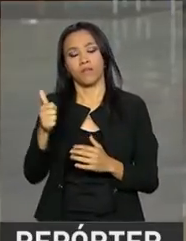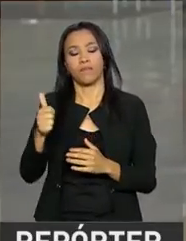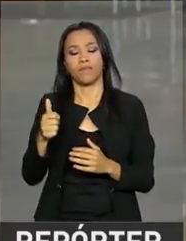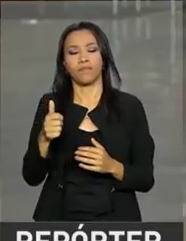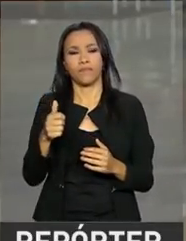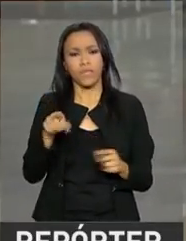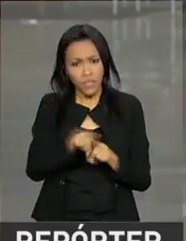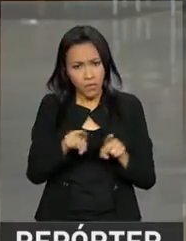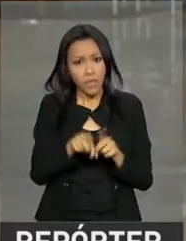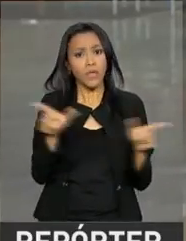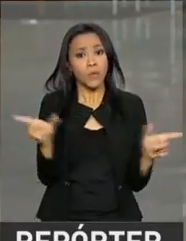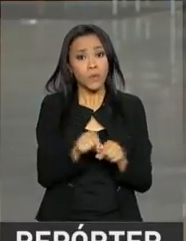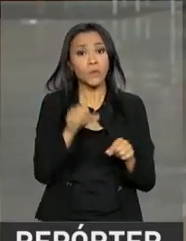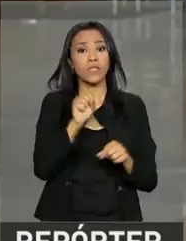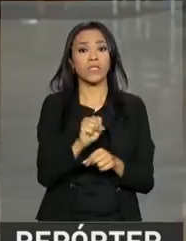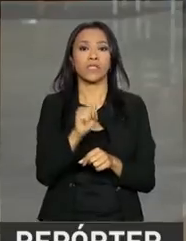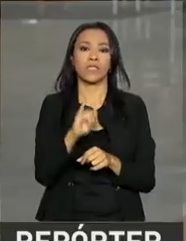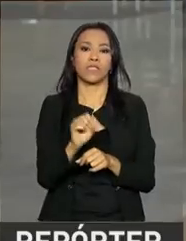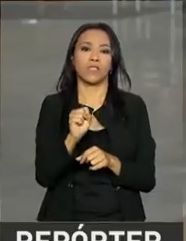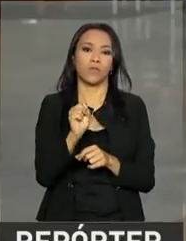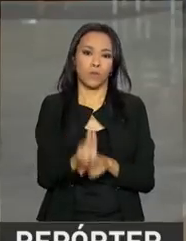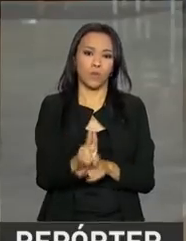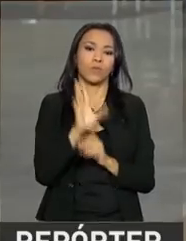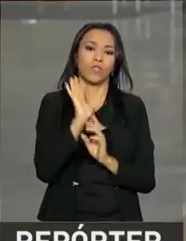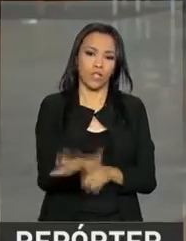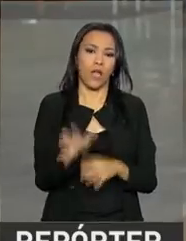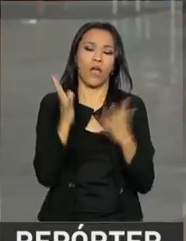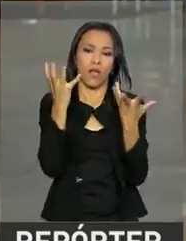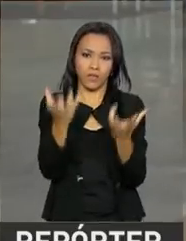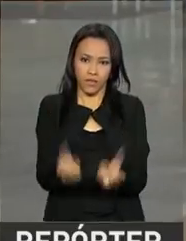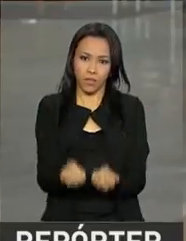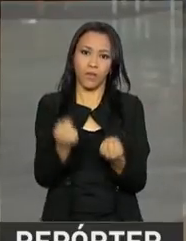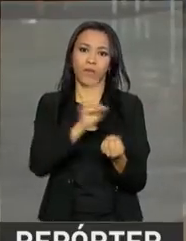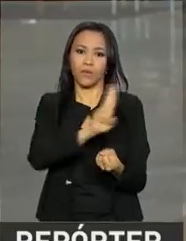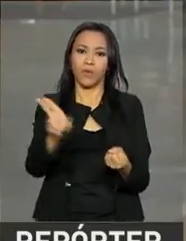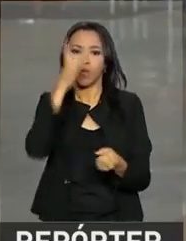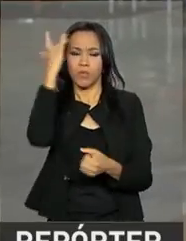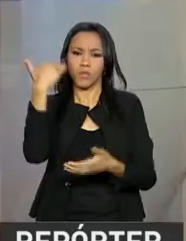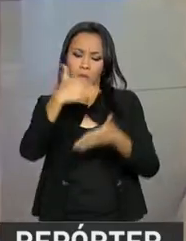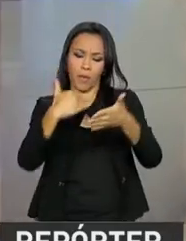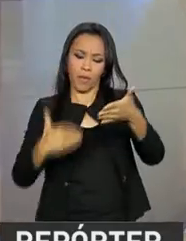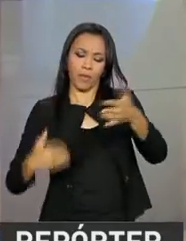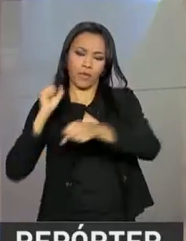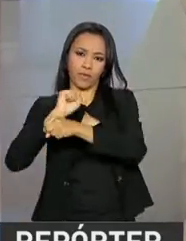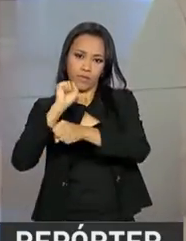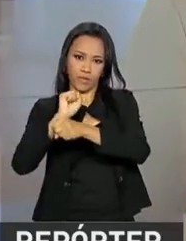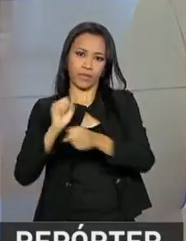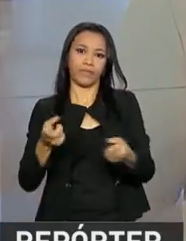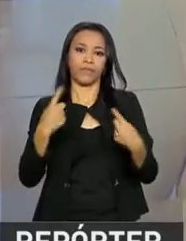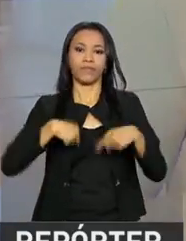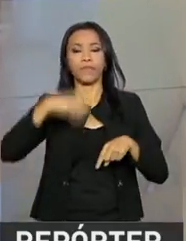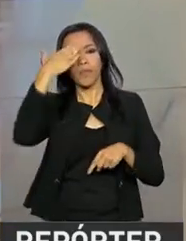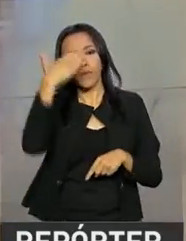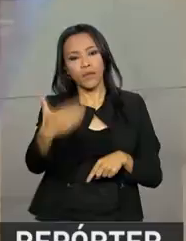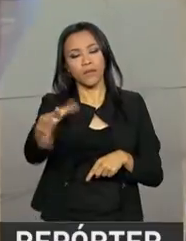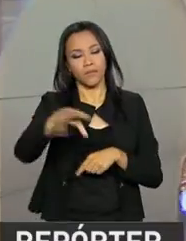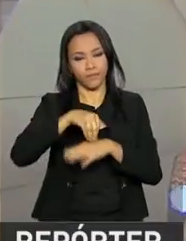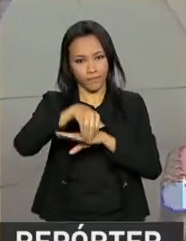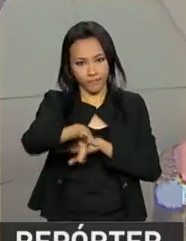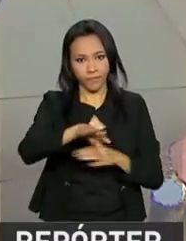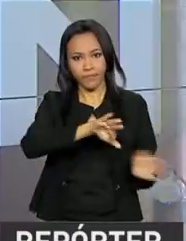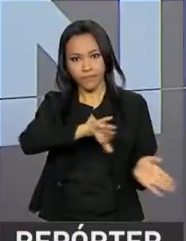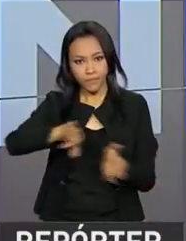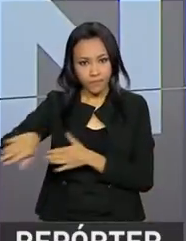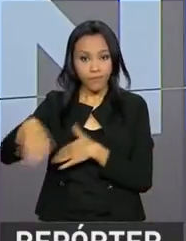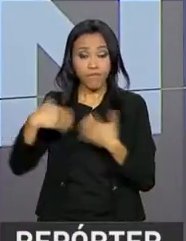Sisu o Sisu já está recebendo adesão à lista de espera Leandro toque embora Obrigado pelas suas informações